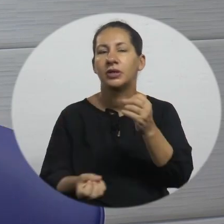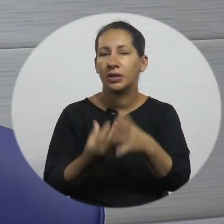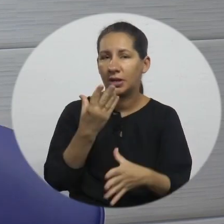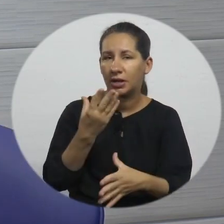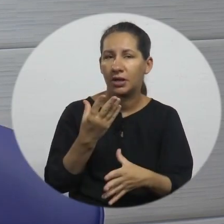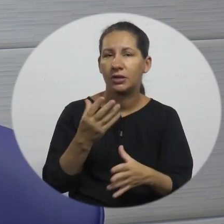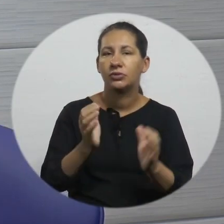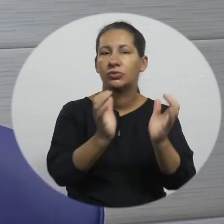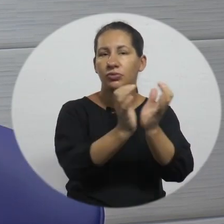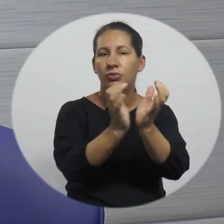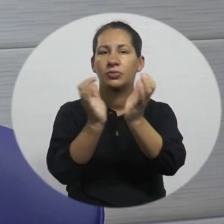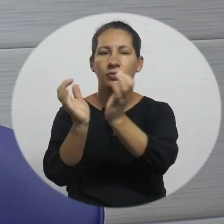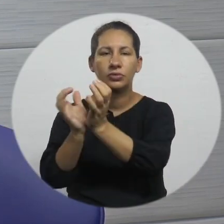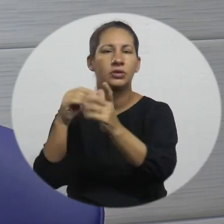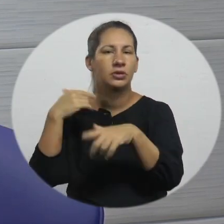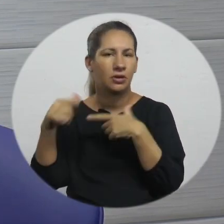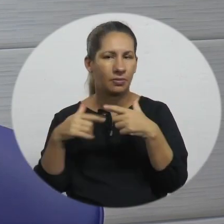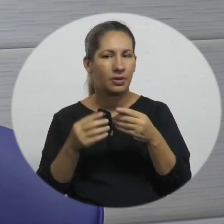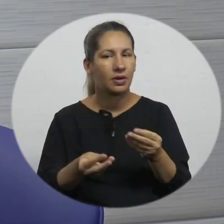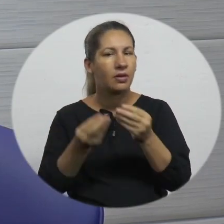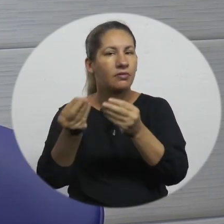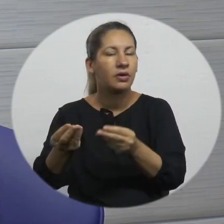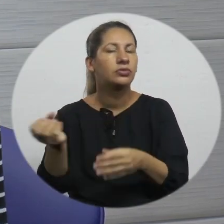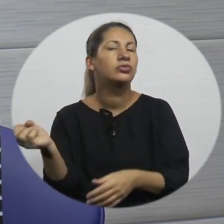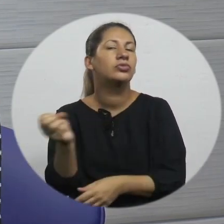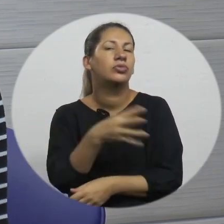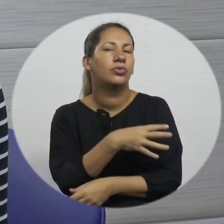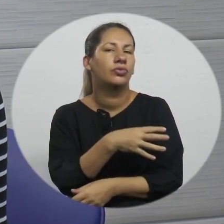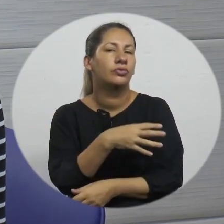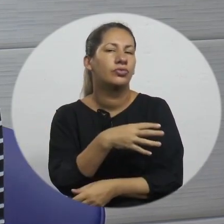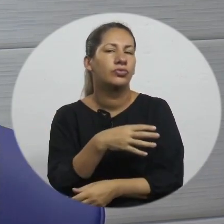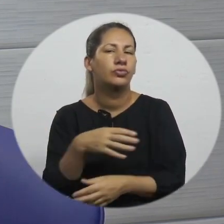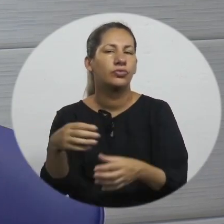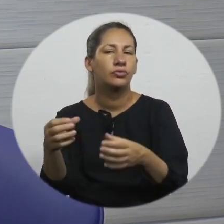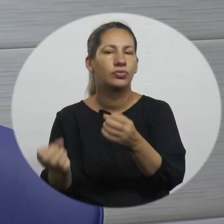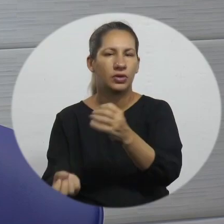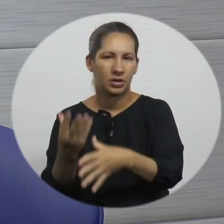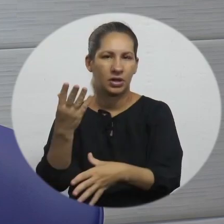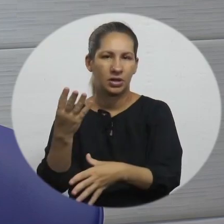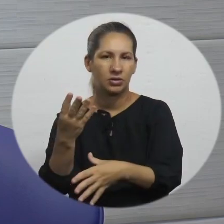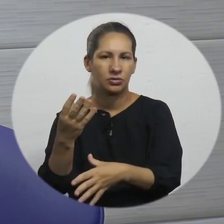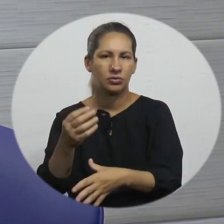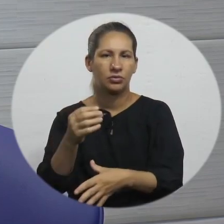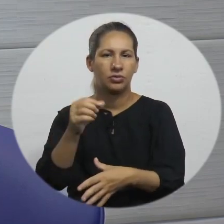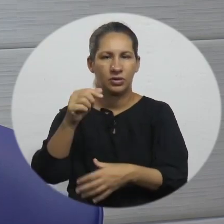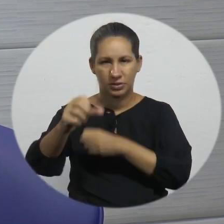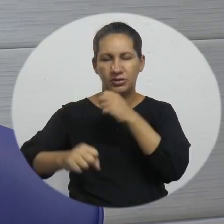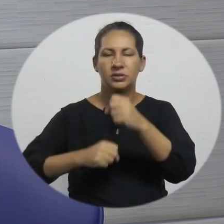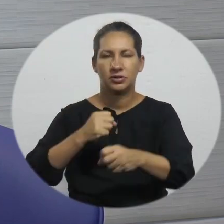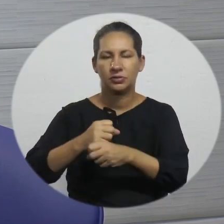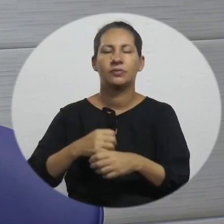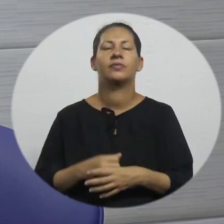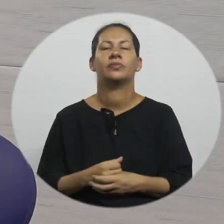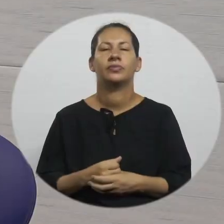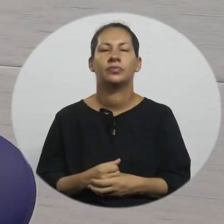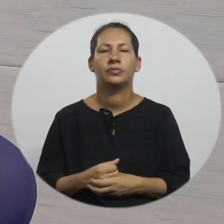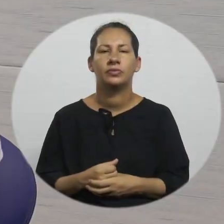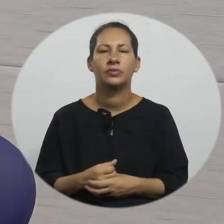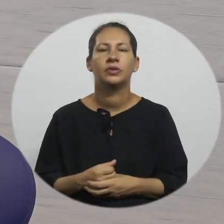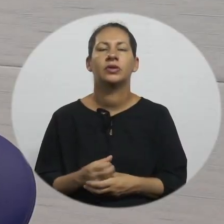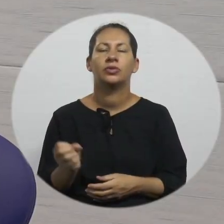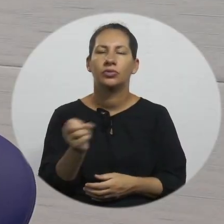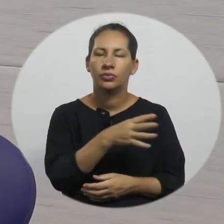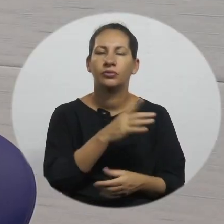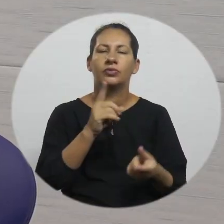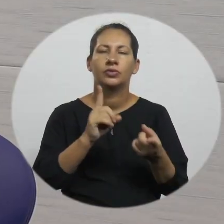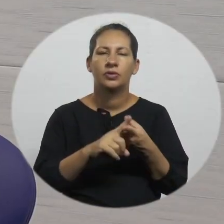propostas criadas pelo grupo de trabalho, elas são levadas a um novo comitê criado pelo Regional Eleitoral para esse ano agora. Isso é